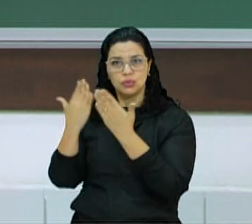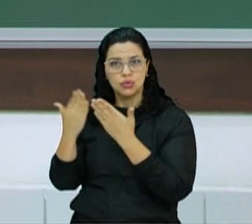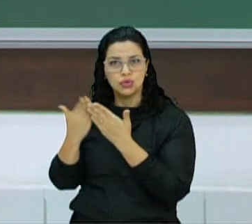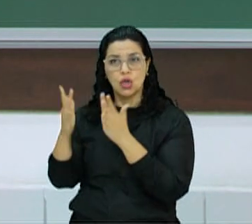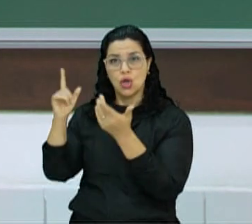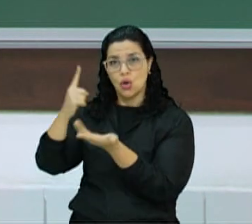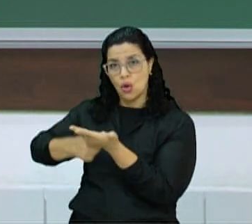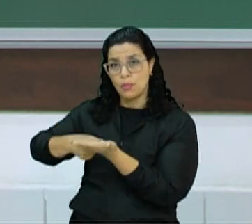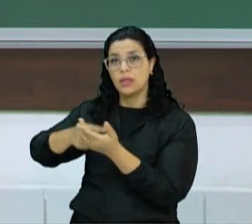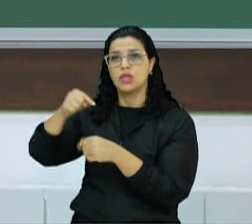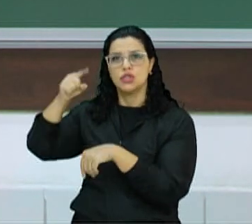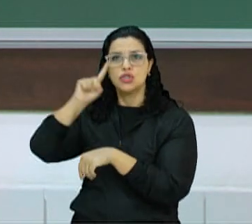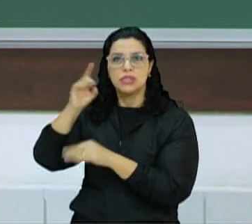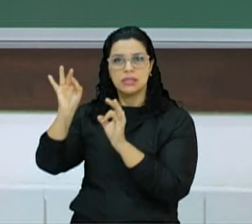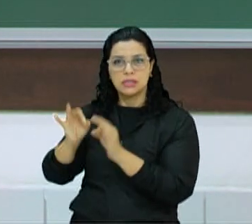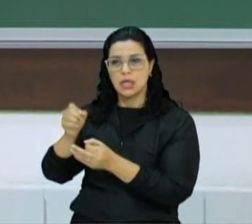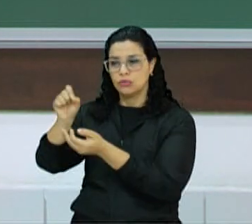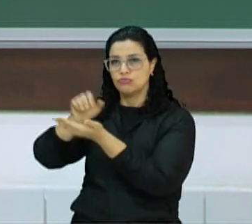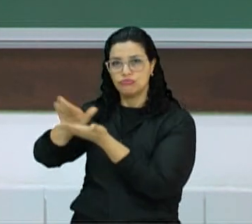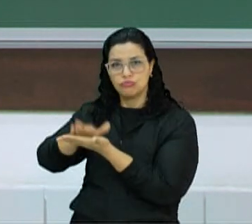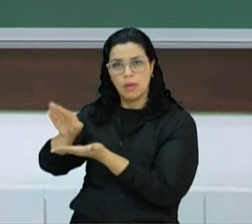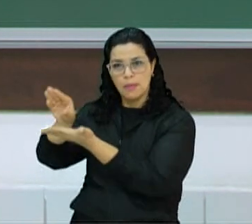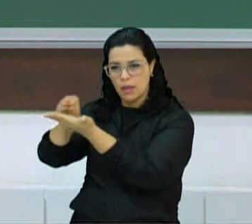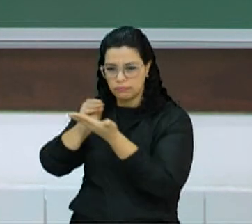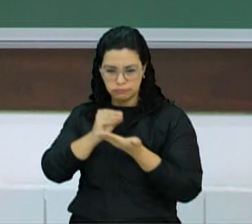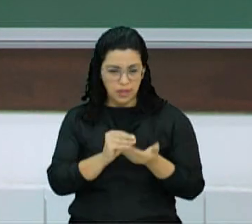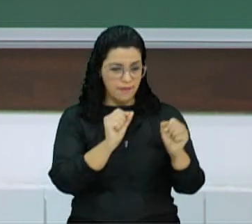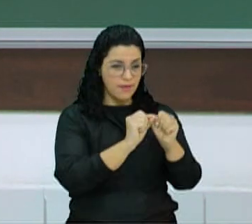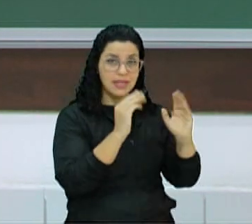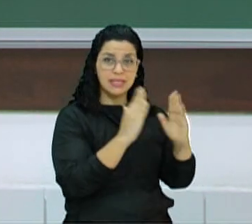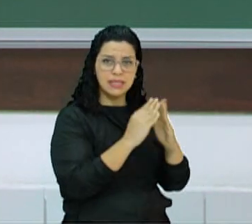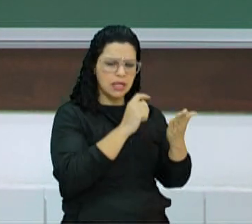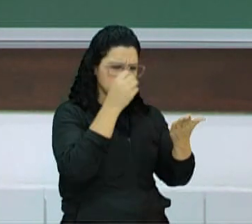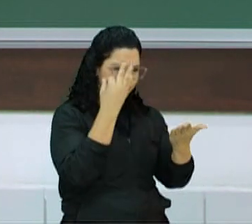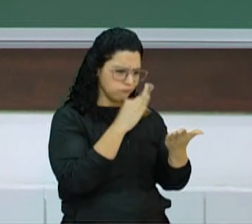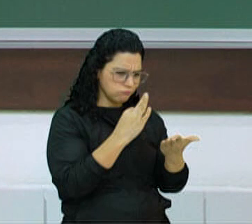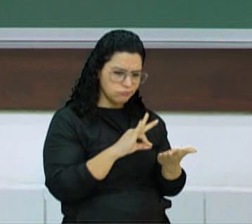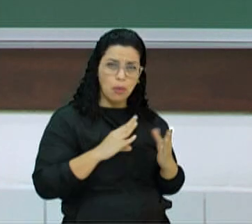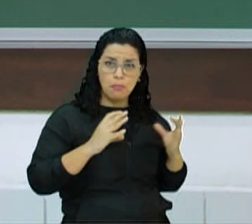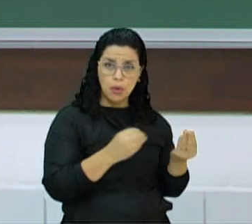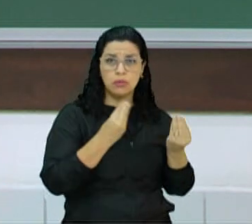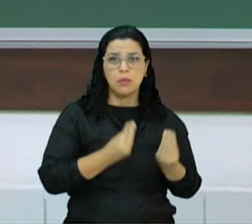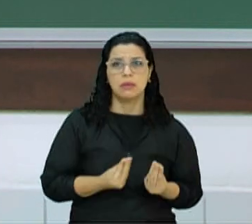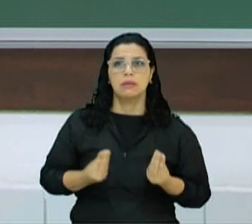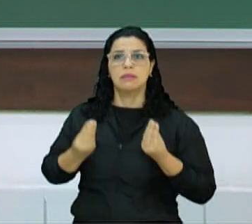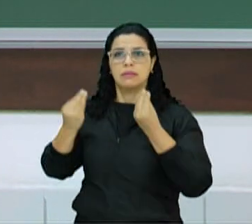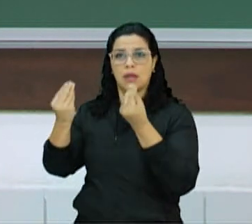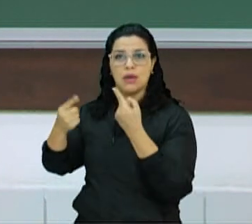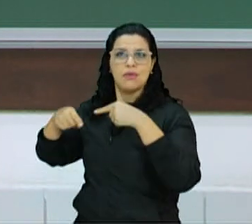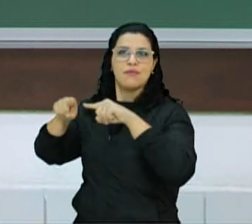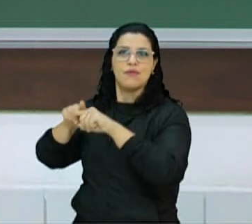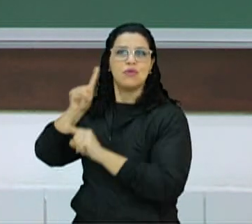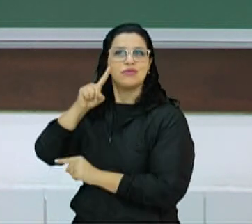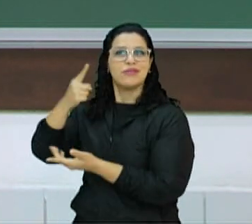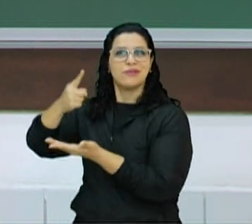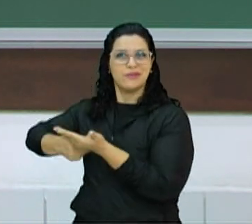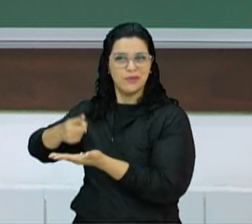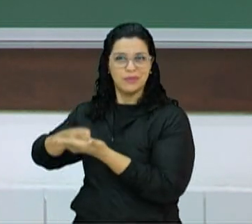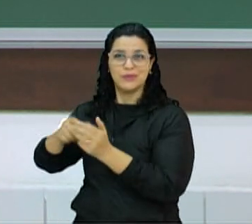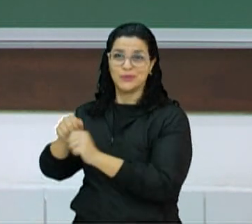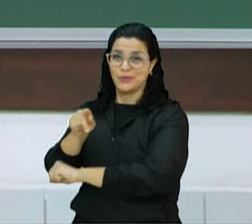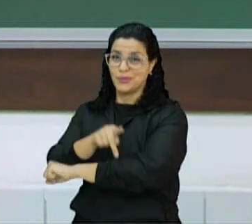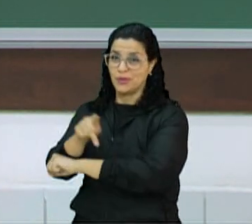no dia combinado, pega as atividades impressas, faça com muita dedicação e no dia marcado, devolva-as